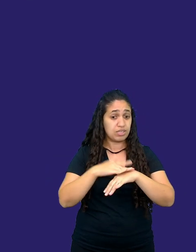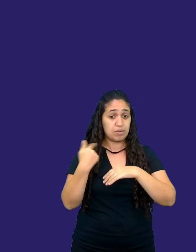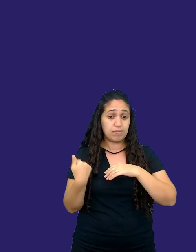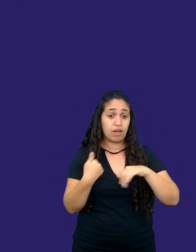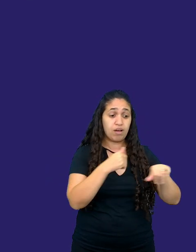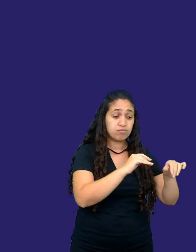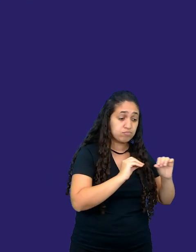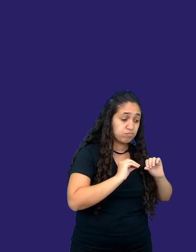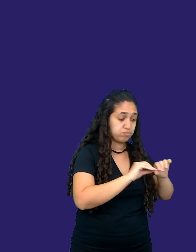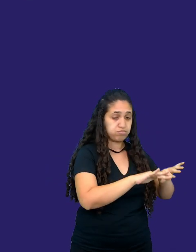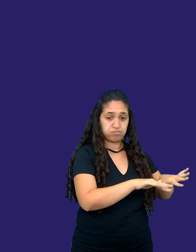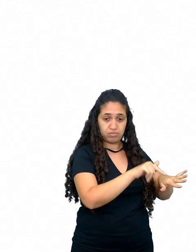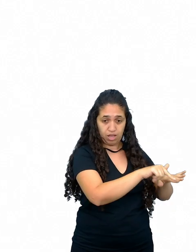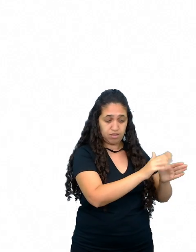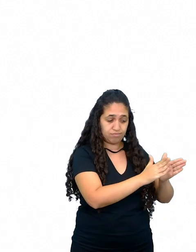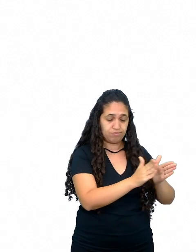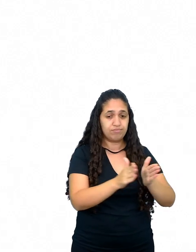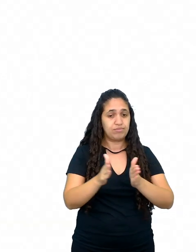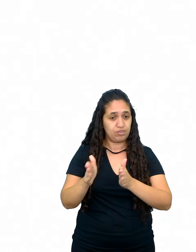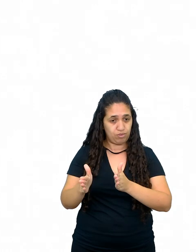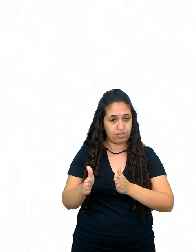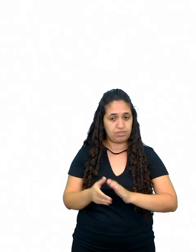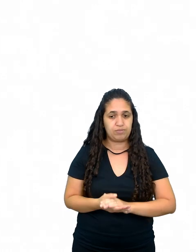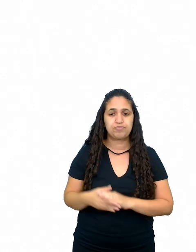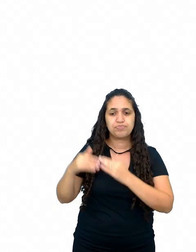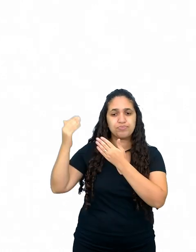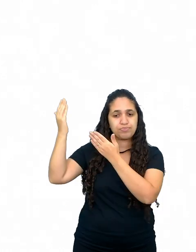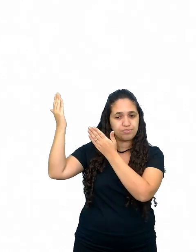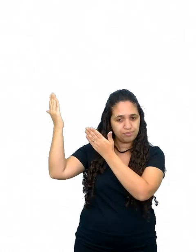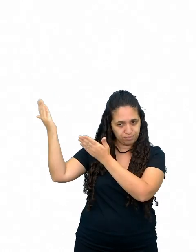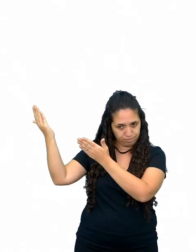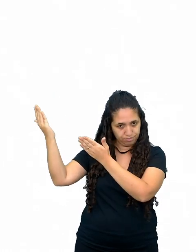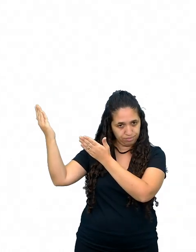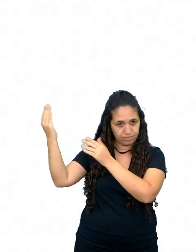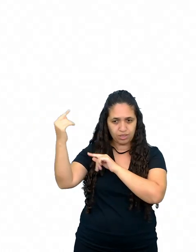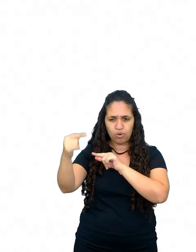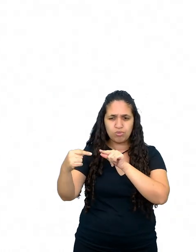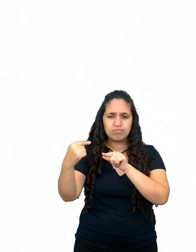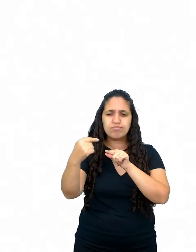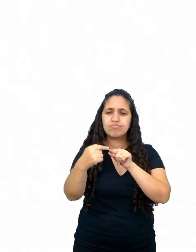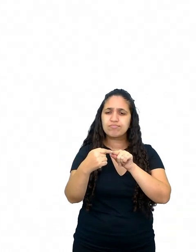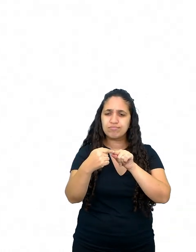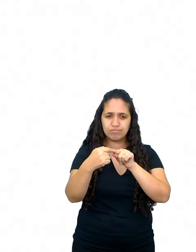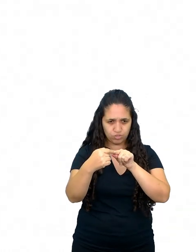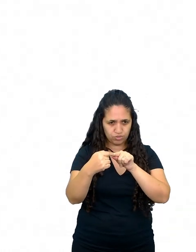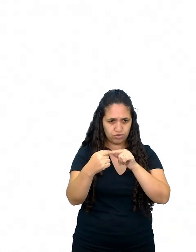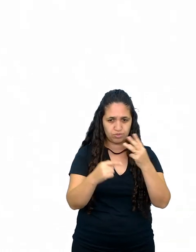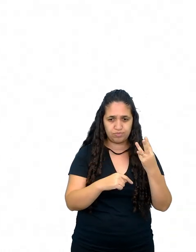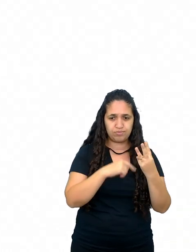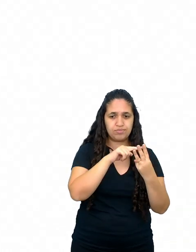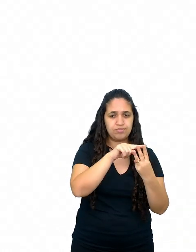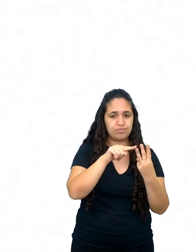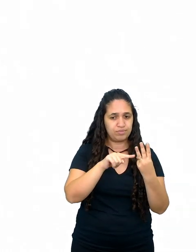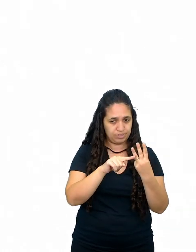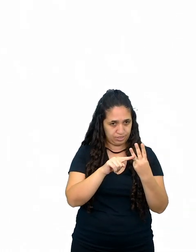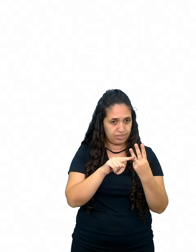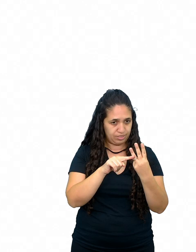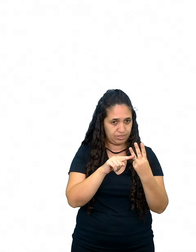aplicar essa sequência. Então, vamos aos nossos objetivos. São 3. Eu vou